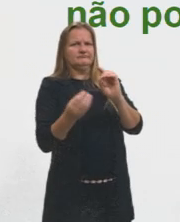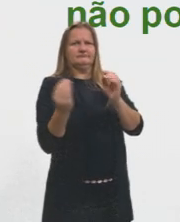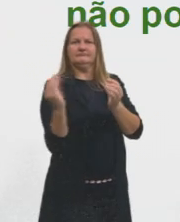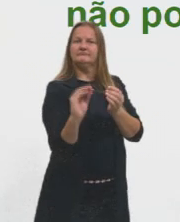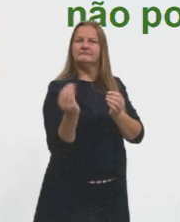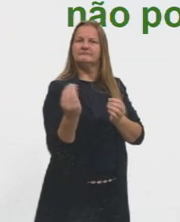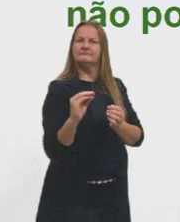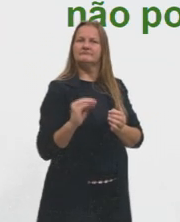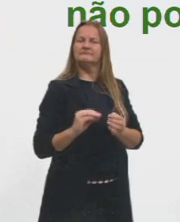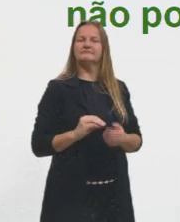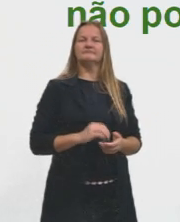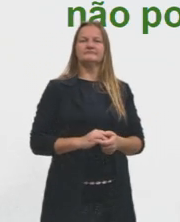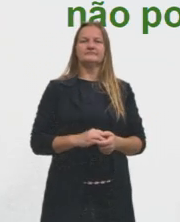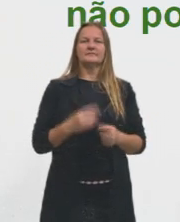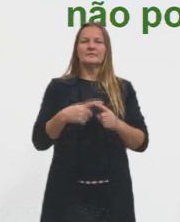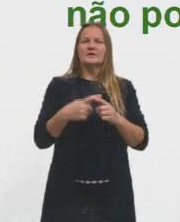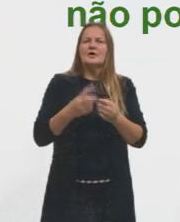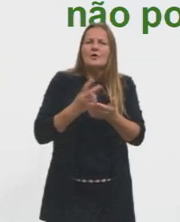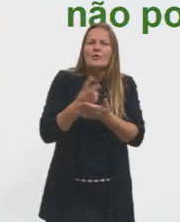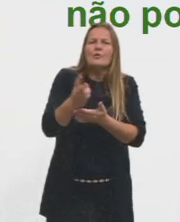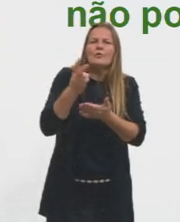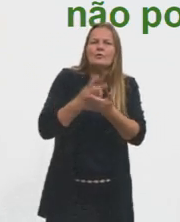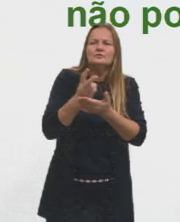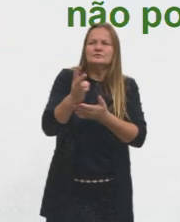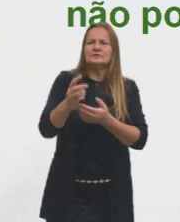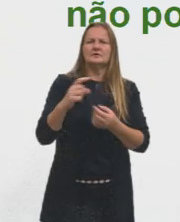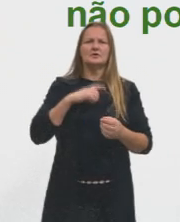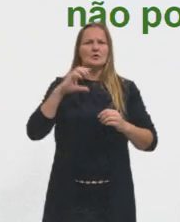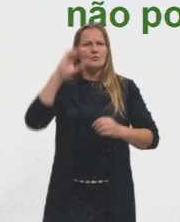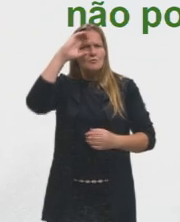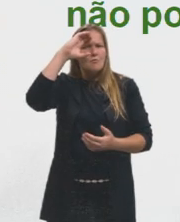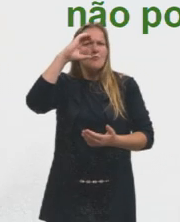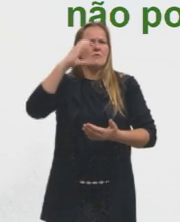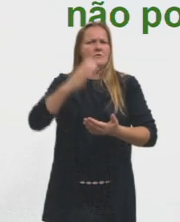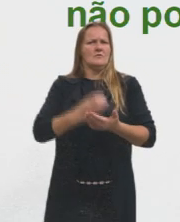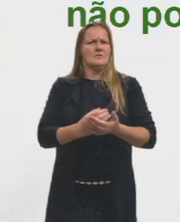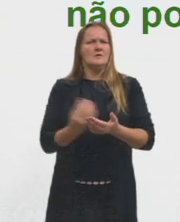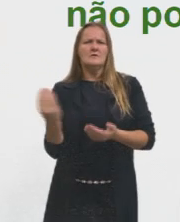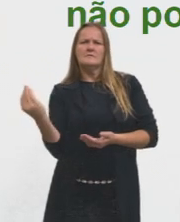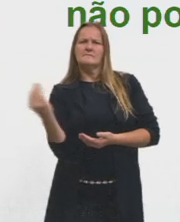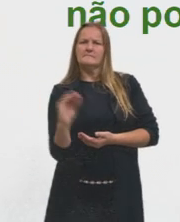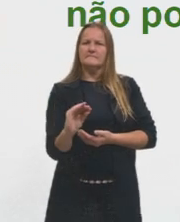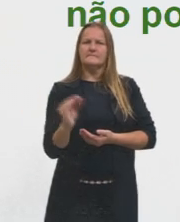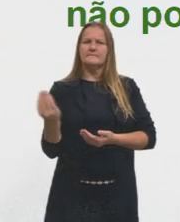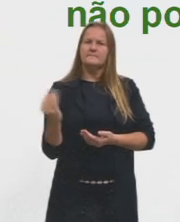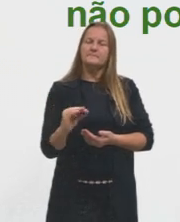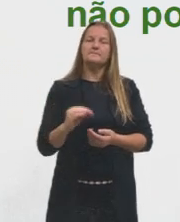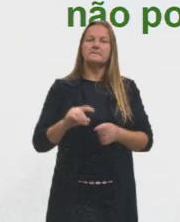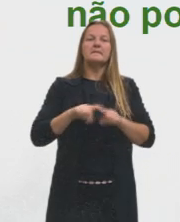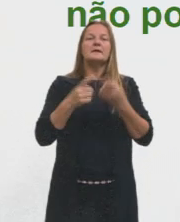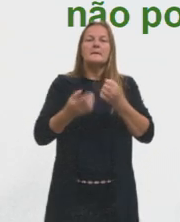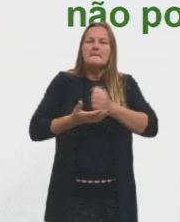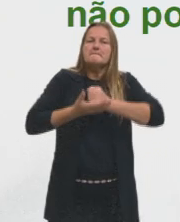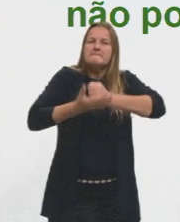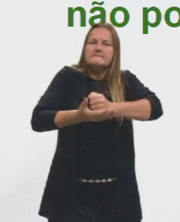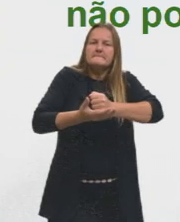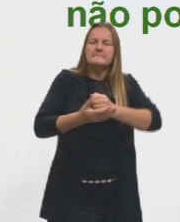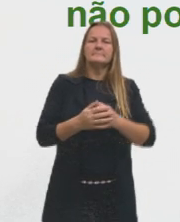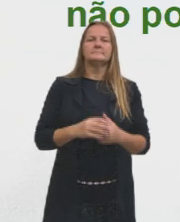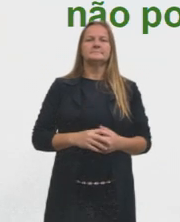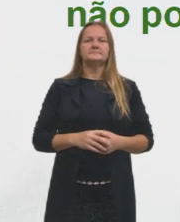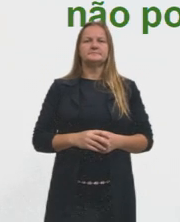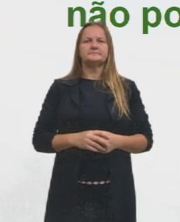nessa parte de que eu vou precisar continuar escrevendo sobre aquilo que eu defendi na Minha tese e embasando né